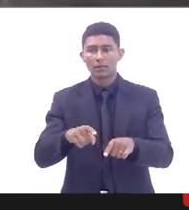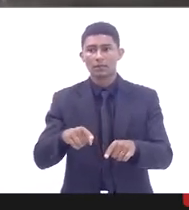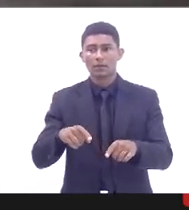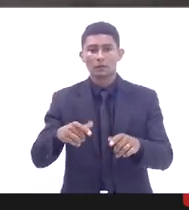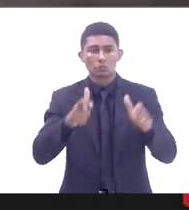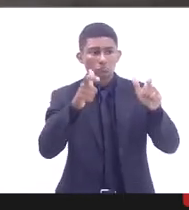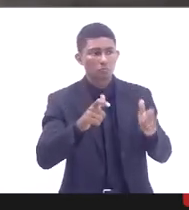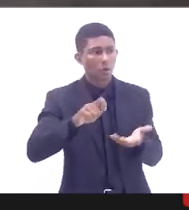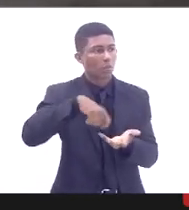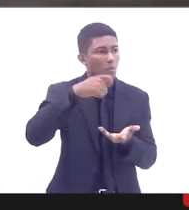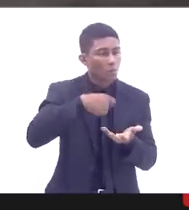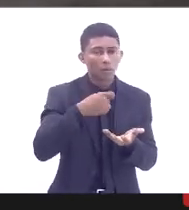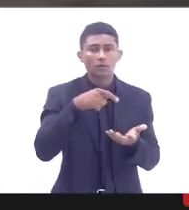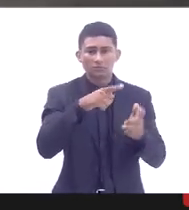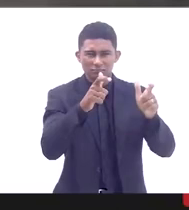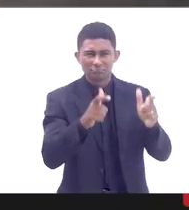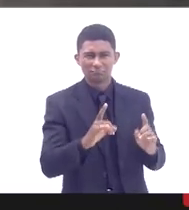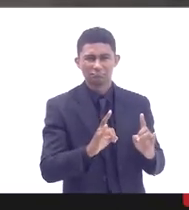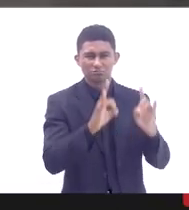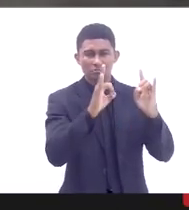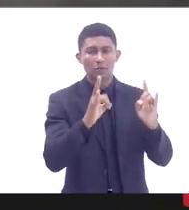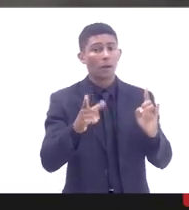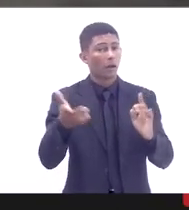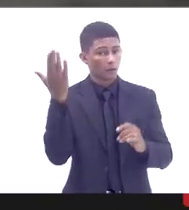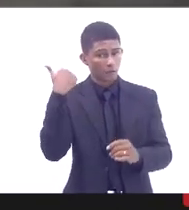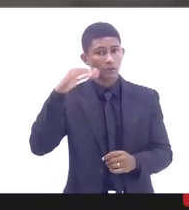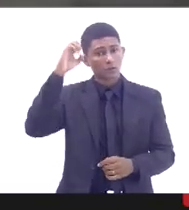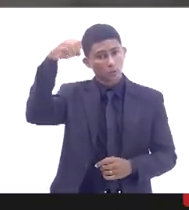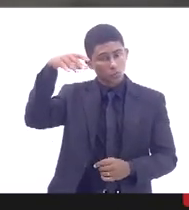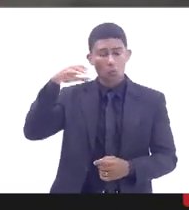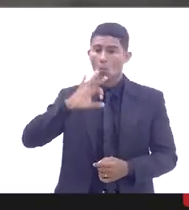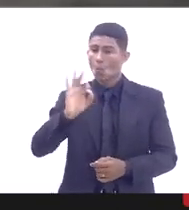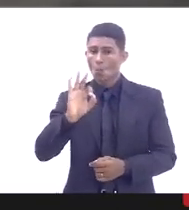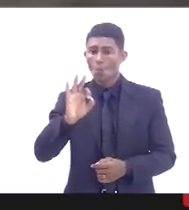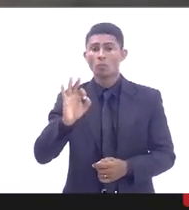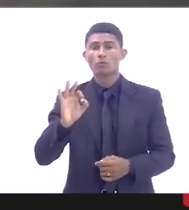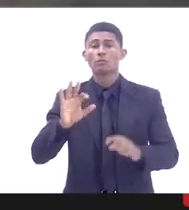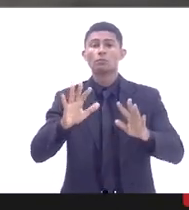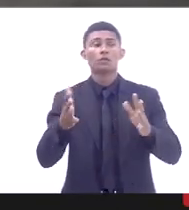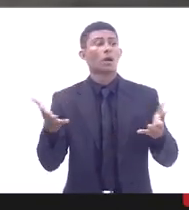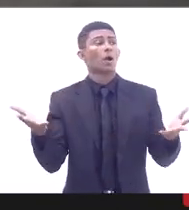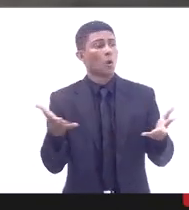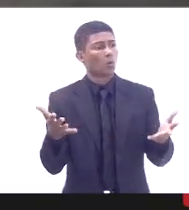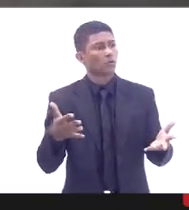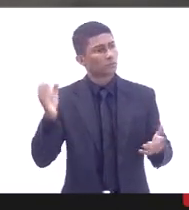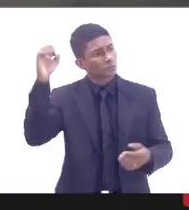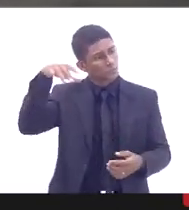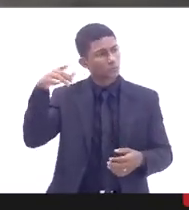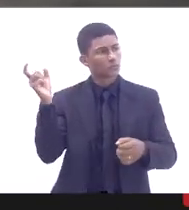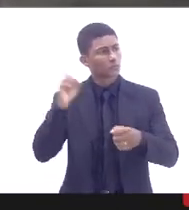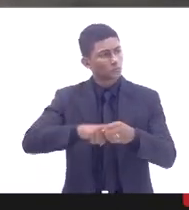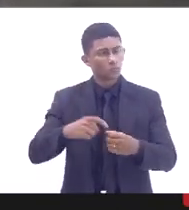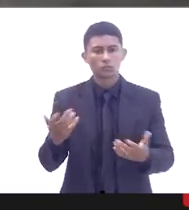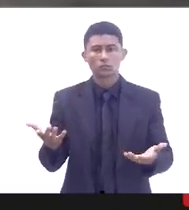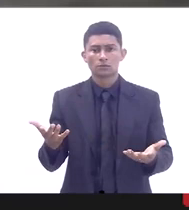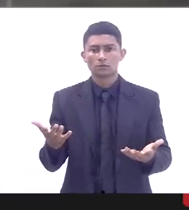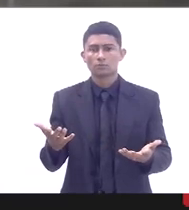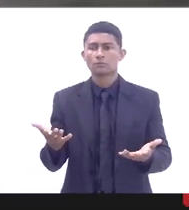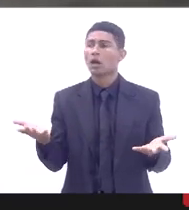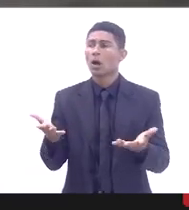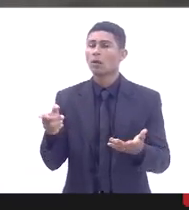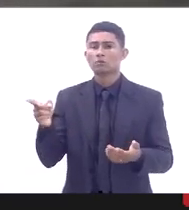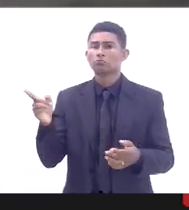hoje tem Bandejão e o nosso centro infelizmente inclusive Ontem teve uma manifestação concluiu Não teve